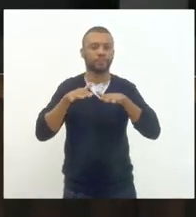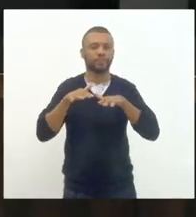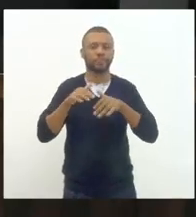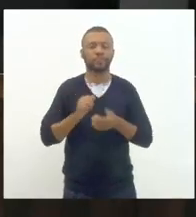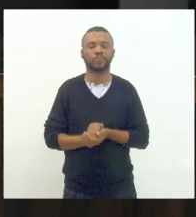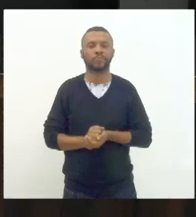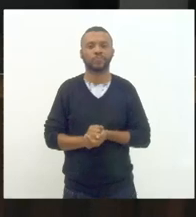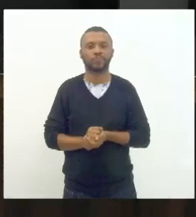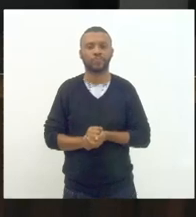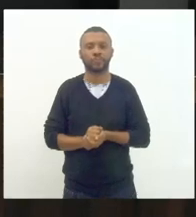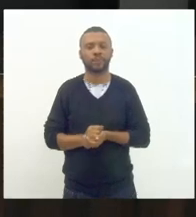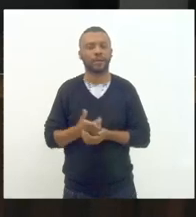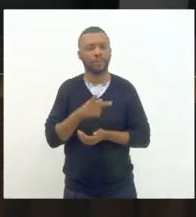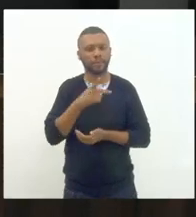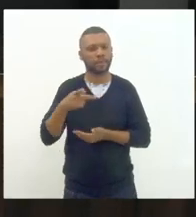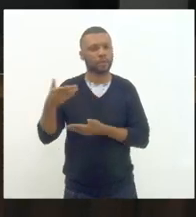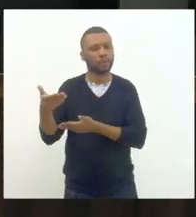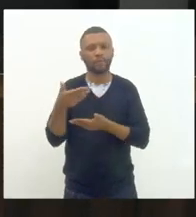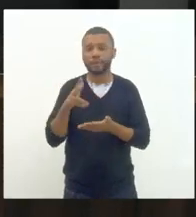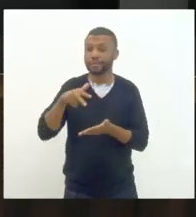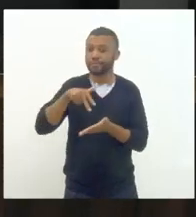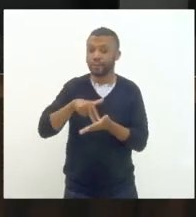deputado Rodrigo Amorim para fazer...